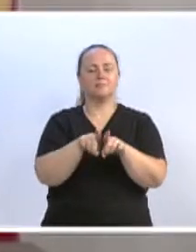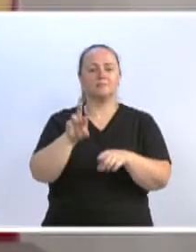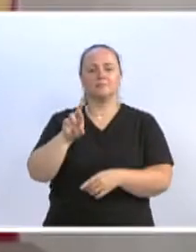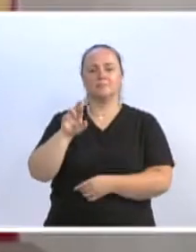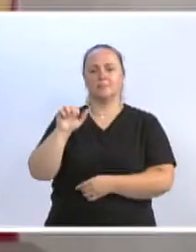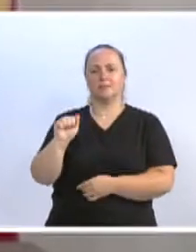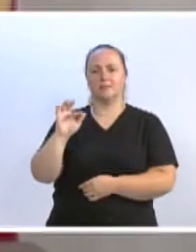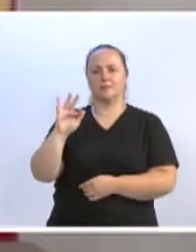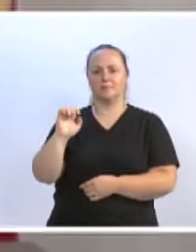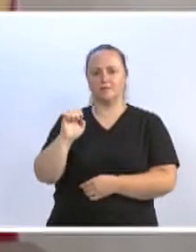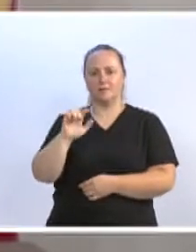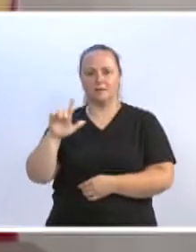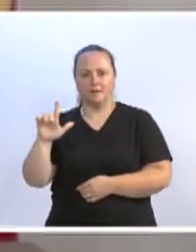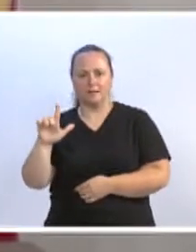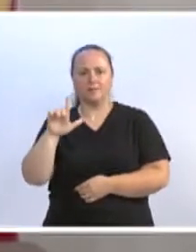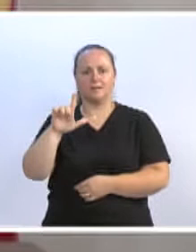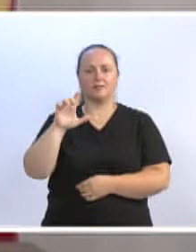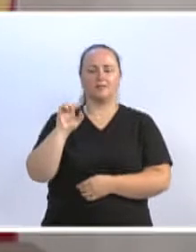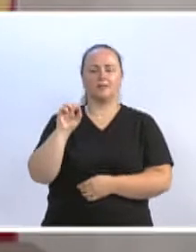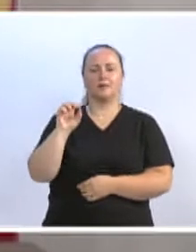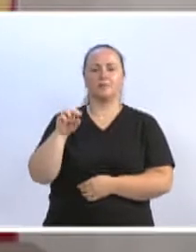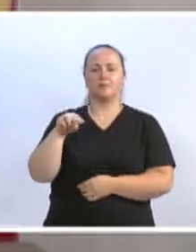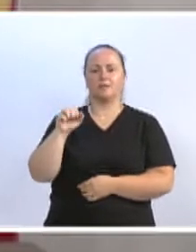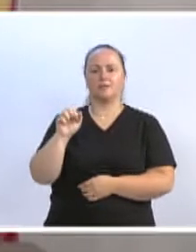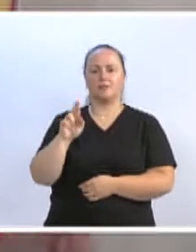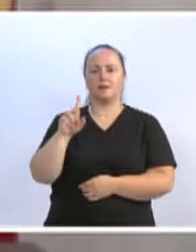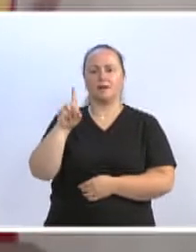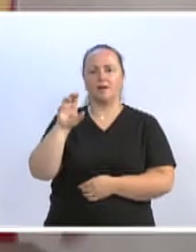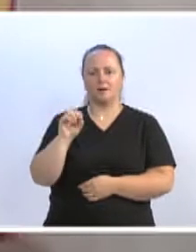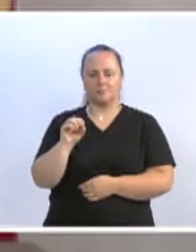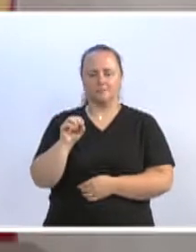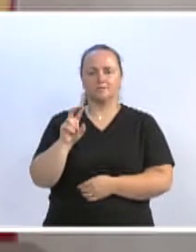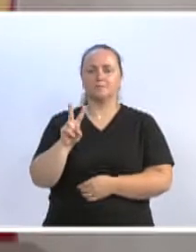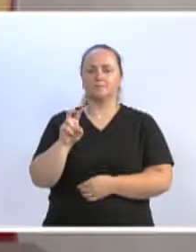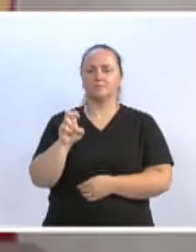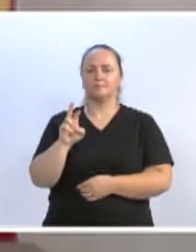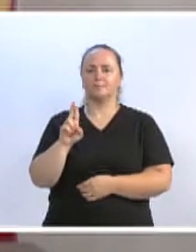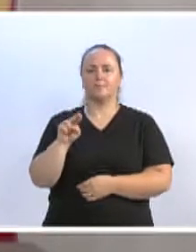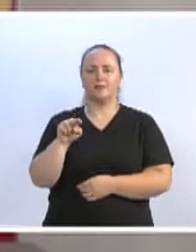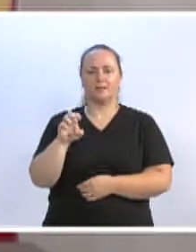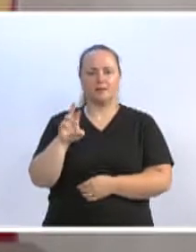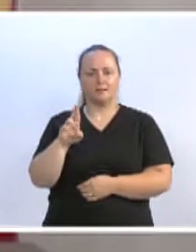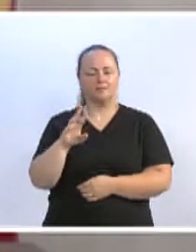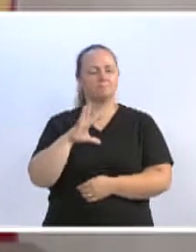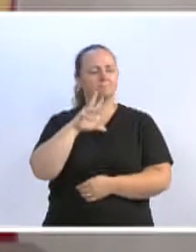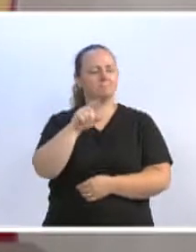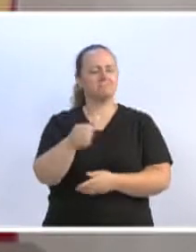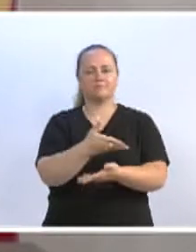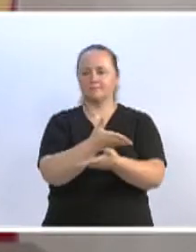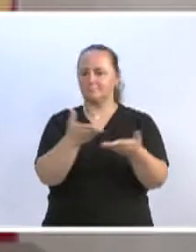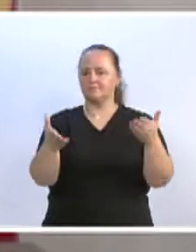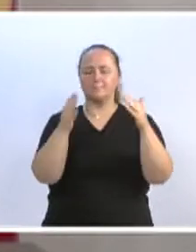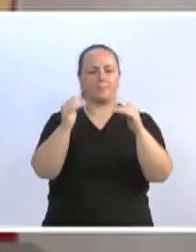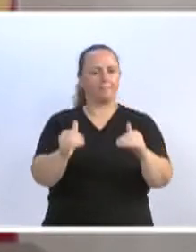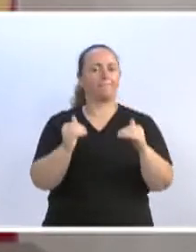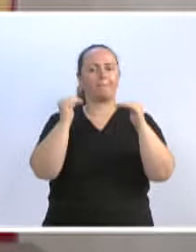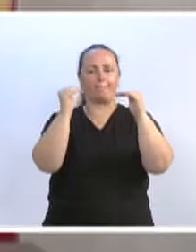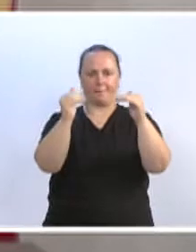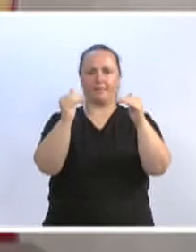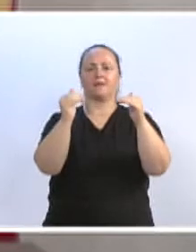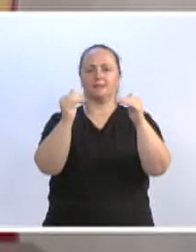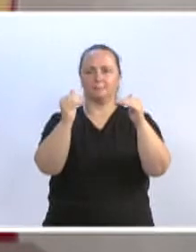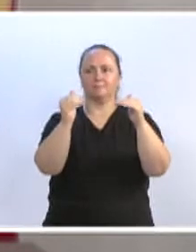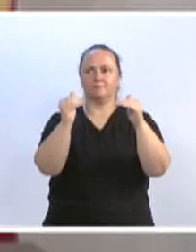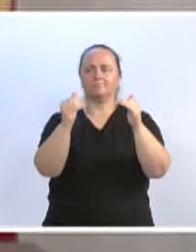pastor Leonardo, pastor Werner e todas as autoridades aqui. E